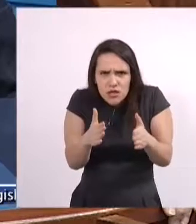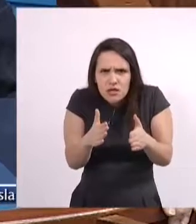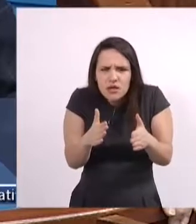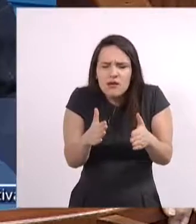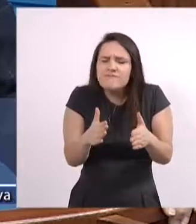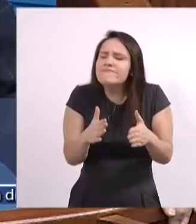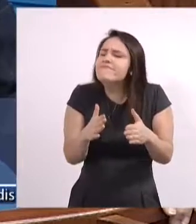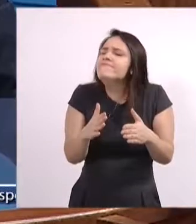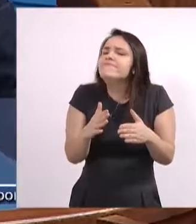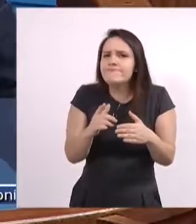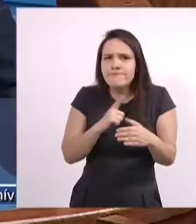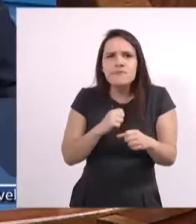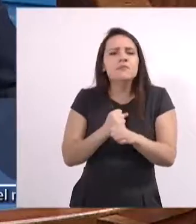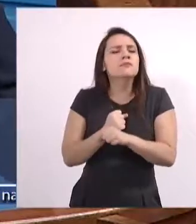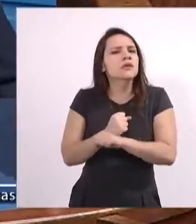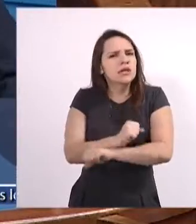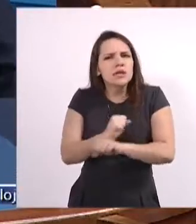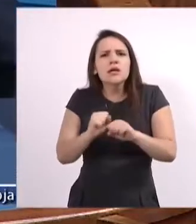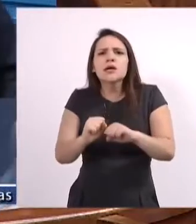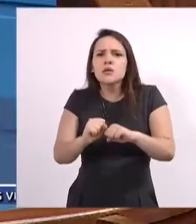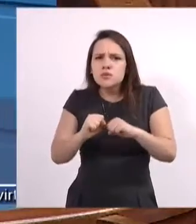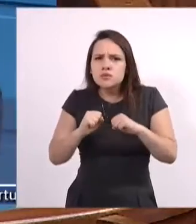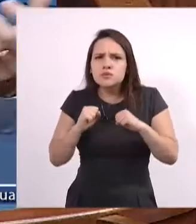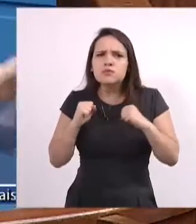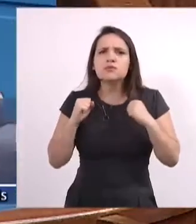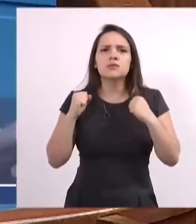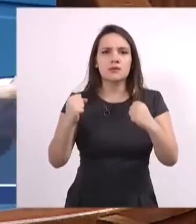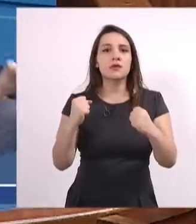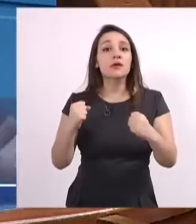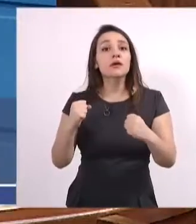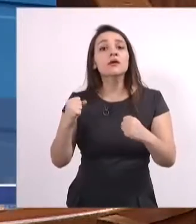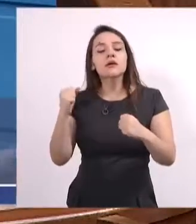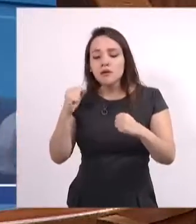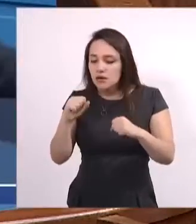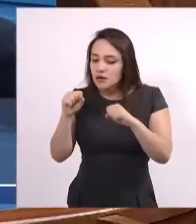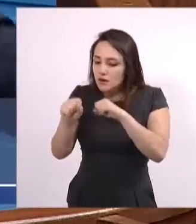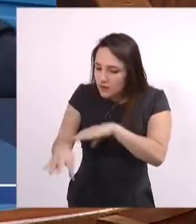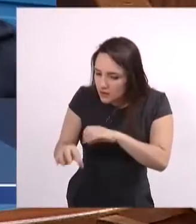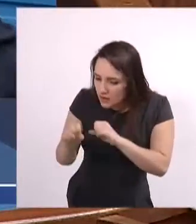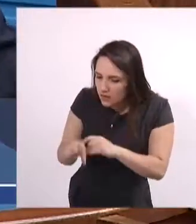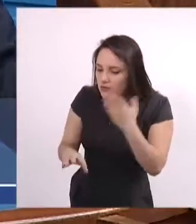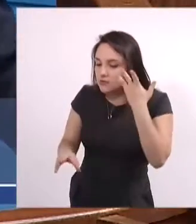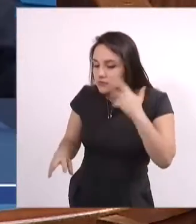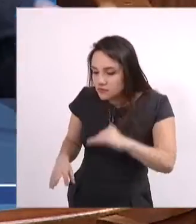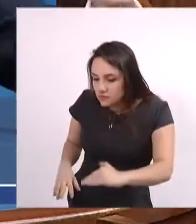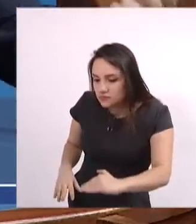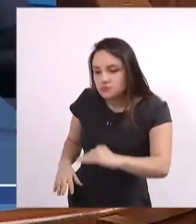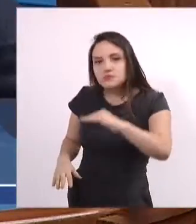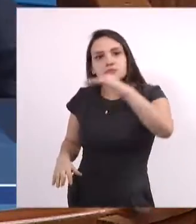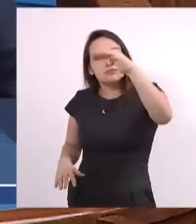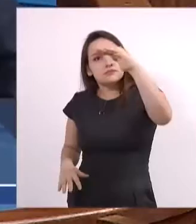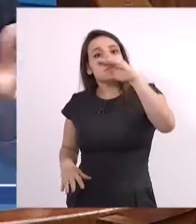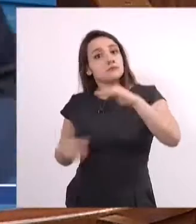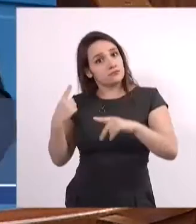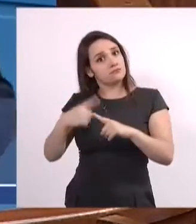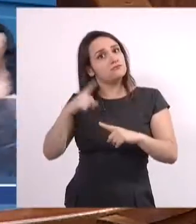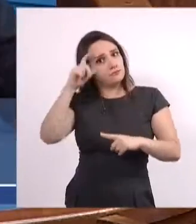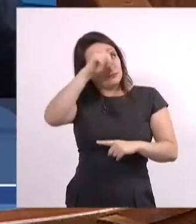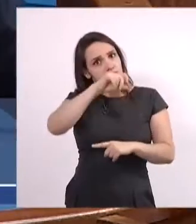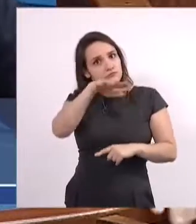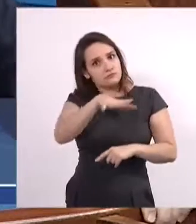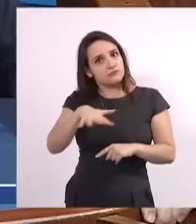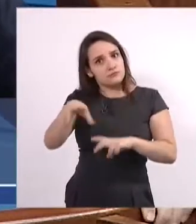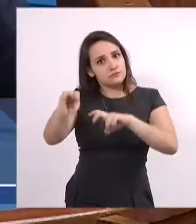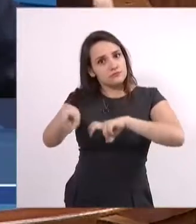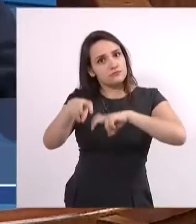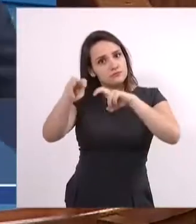um esforço muito grande, as famílias, de educarem seus filhos na área rural e